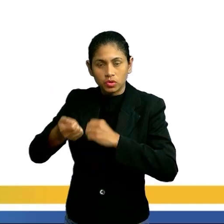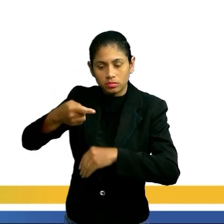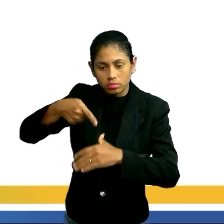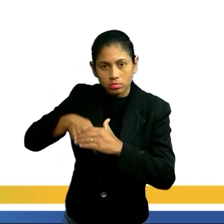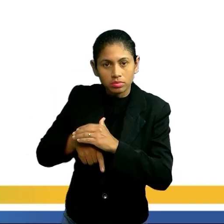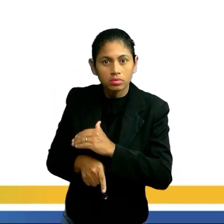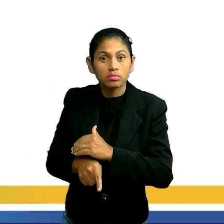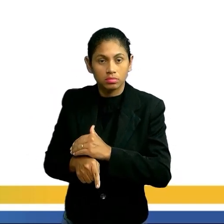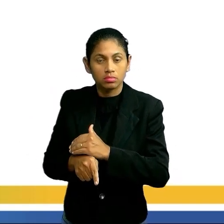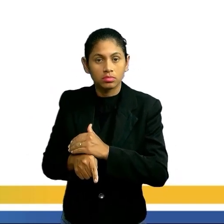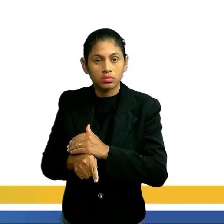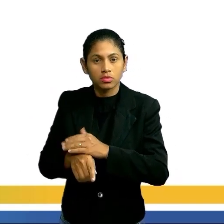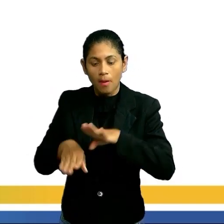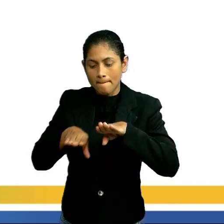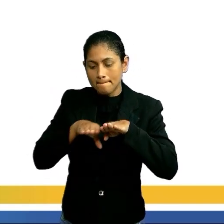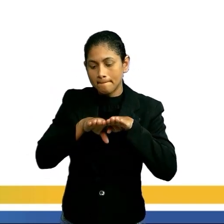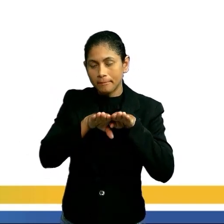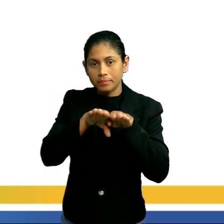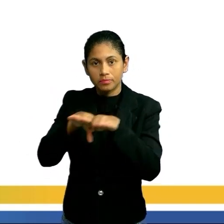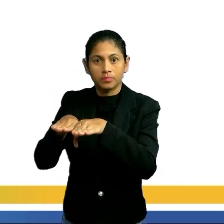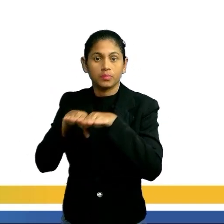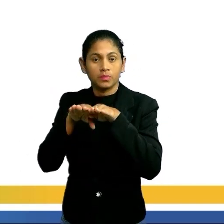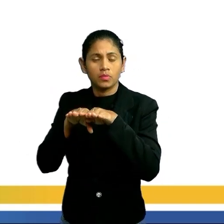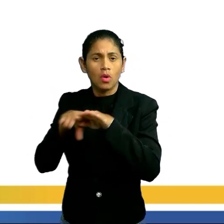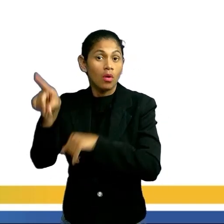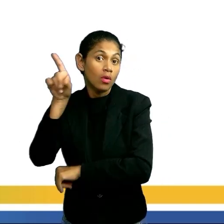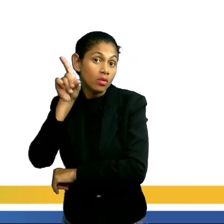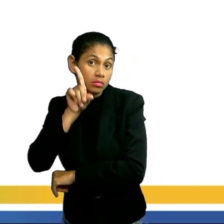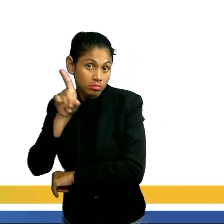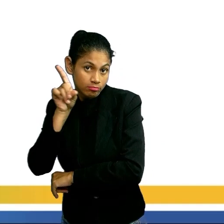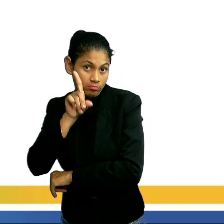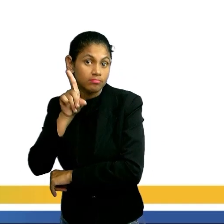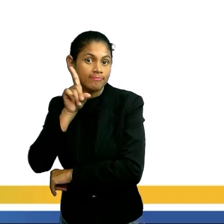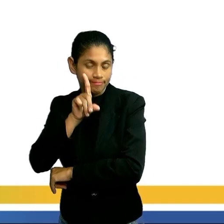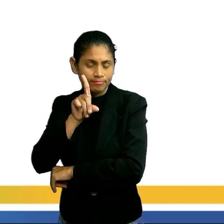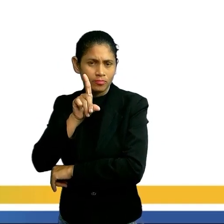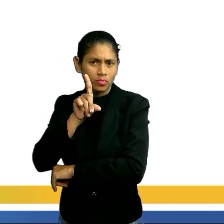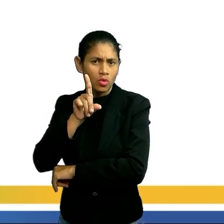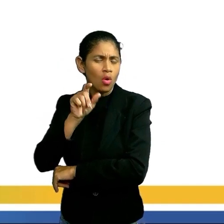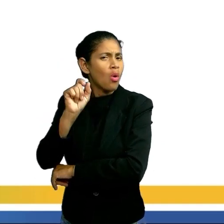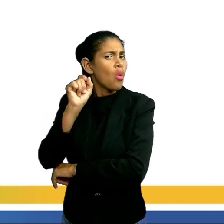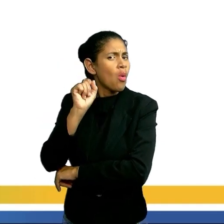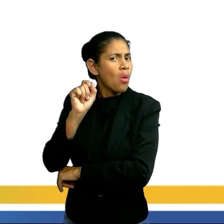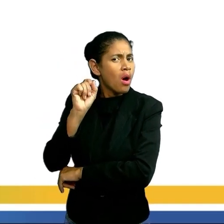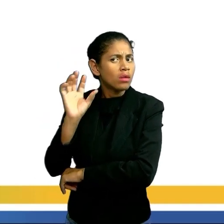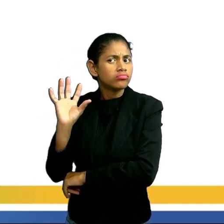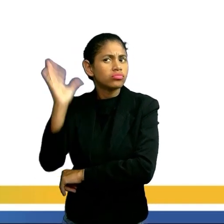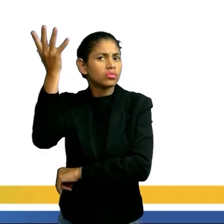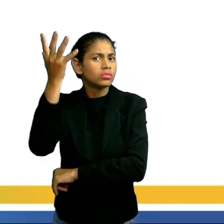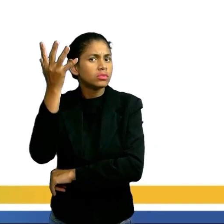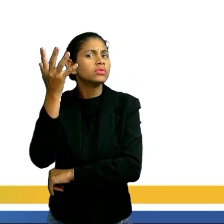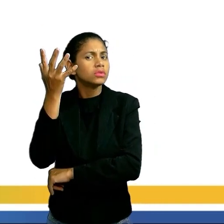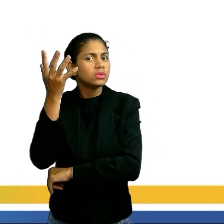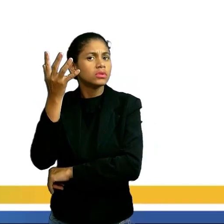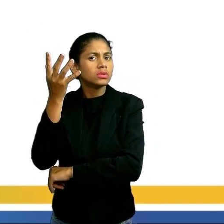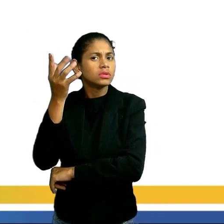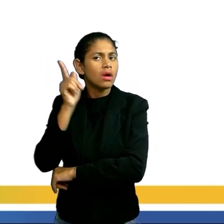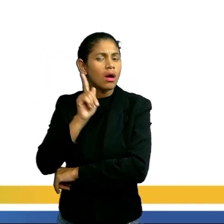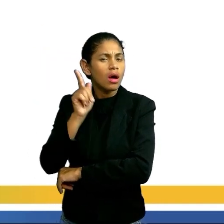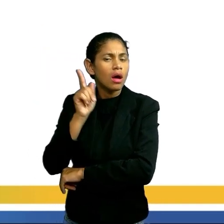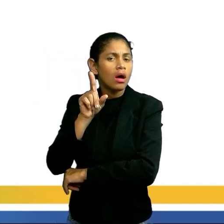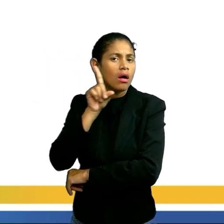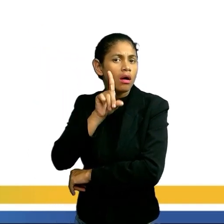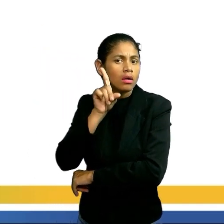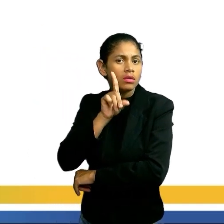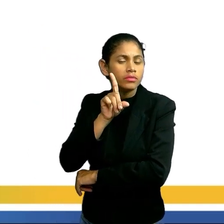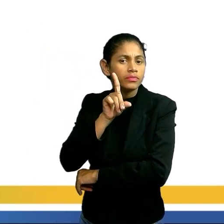externa muito alinhada com os Estados Unidos. O que estava acontecendo, meu povo, desde 1945? Vamos recapitular